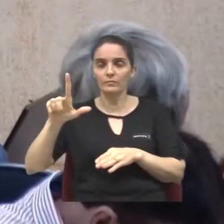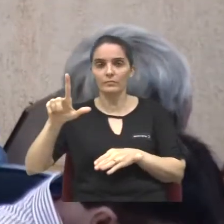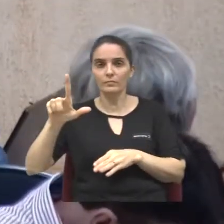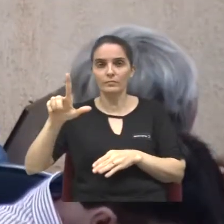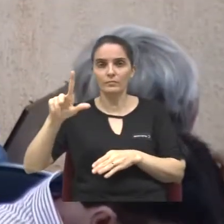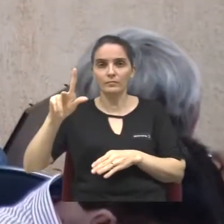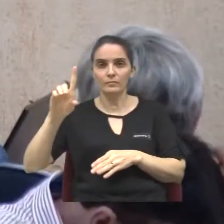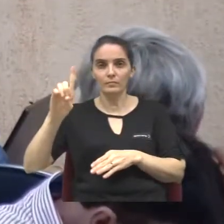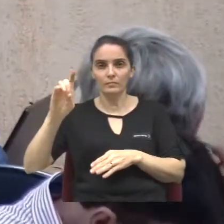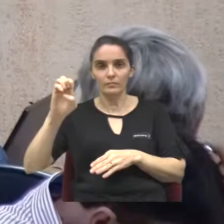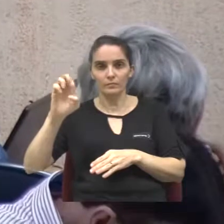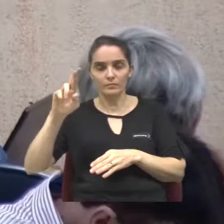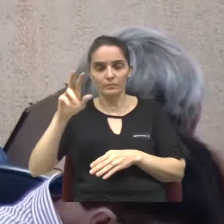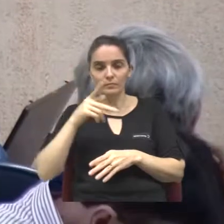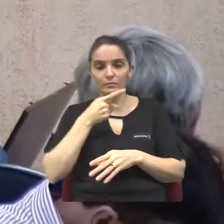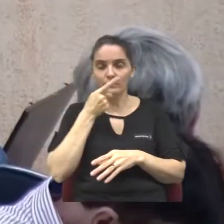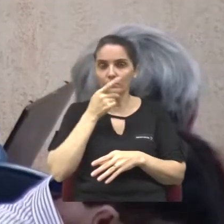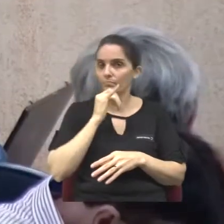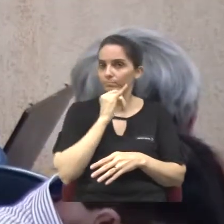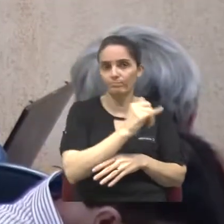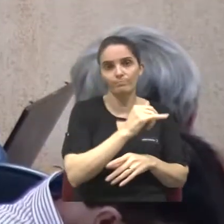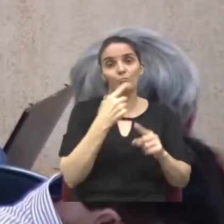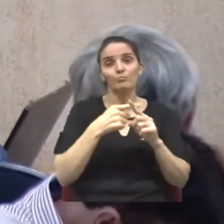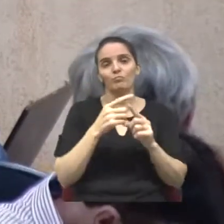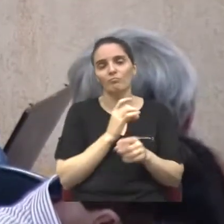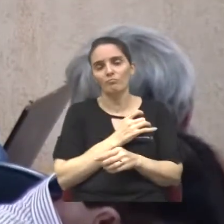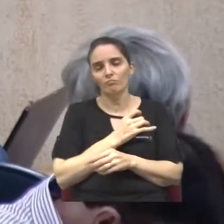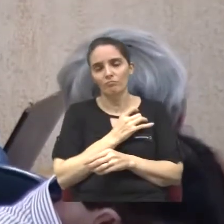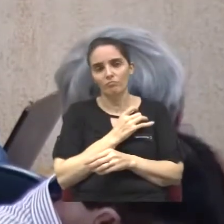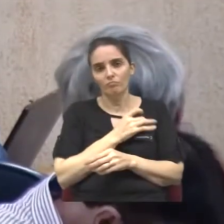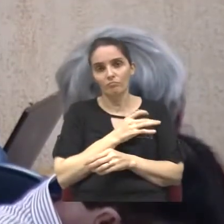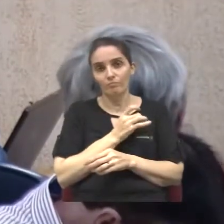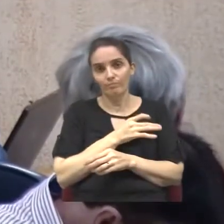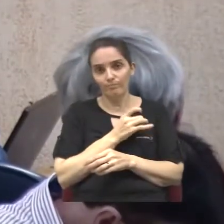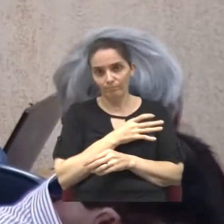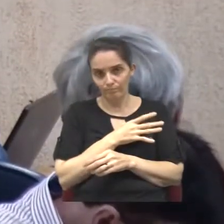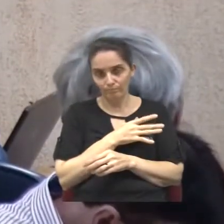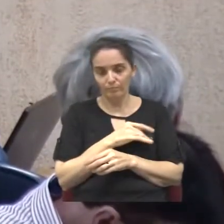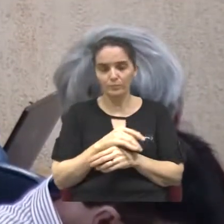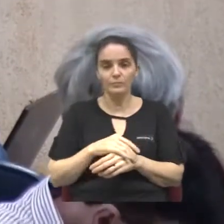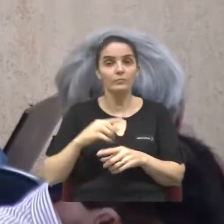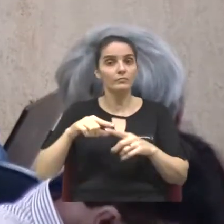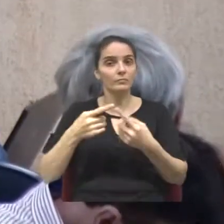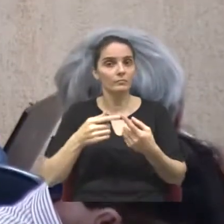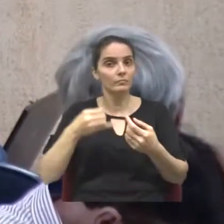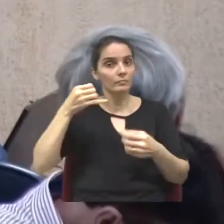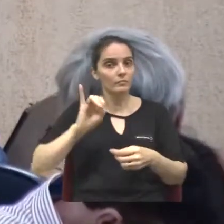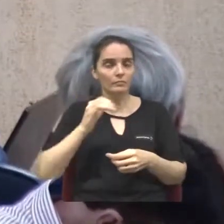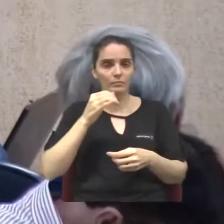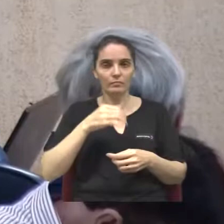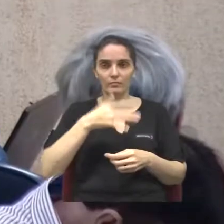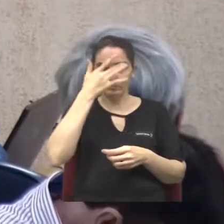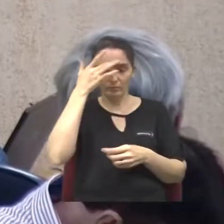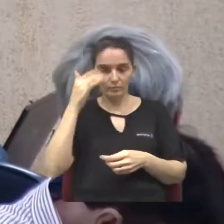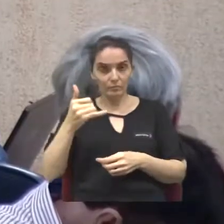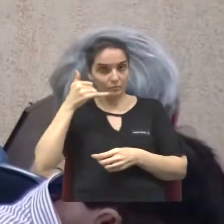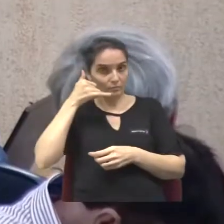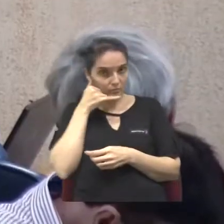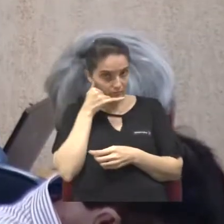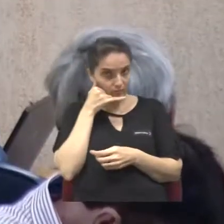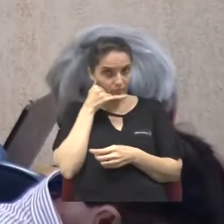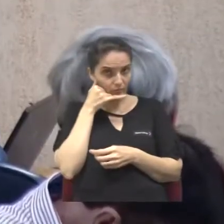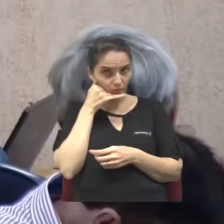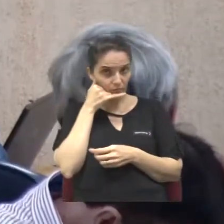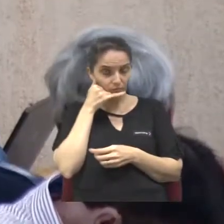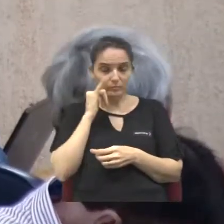por medo. Então, para colocar que essa denúncia é anônima, onde a pessoa que fizer a denúncia contra o abuso dessas crianças,